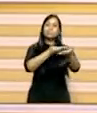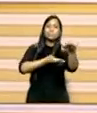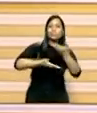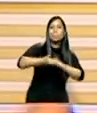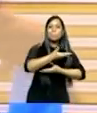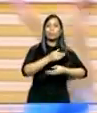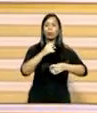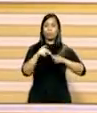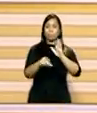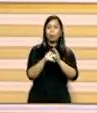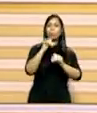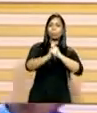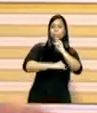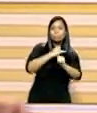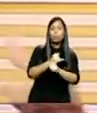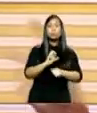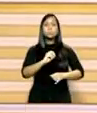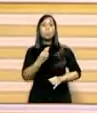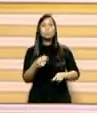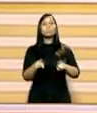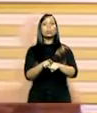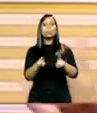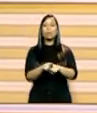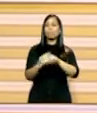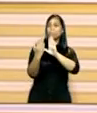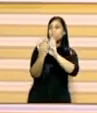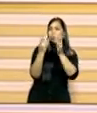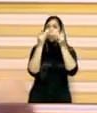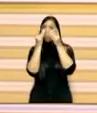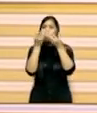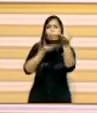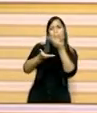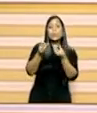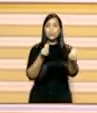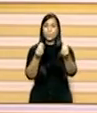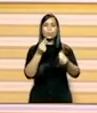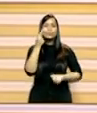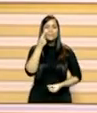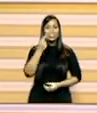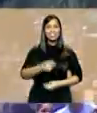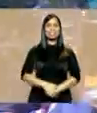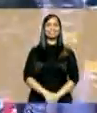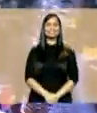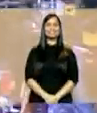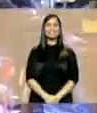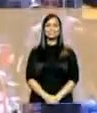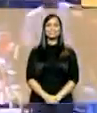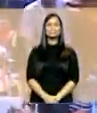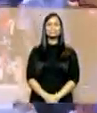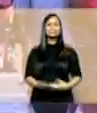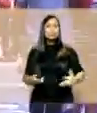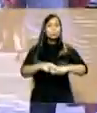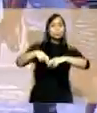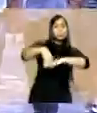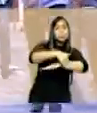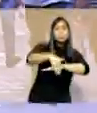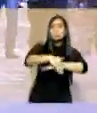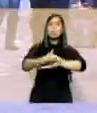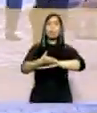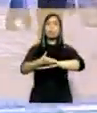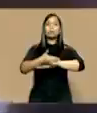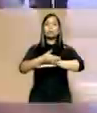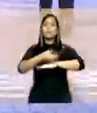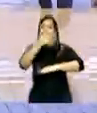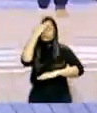campo virtual, nas redes sociais, quanto no cara a cara, nas relações pessoais. Vamos ver na reportagem. Pelas ruas não